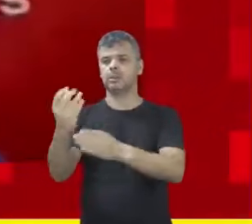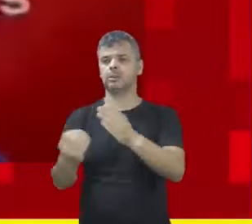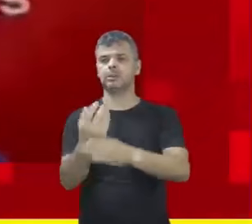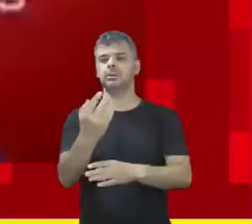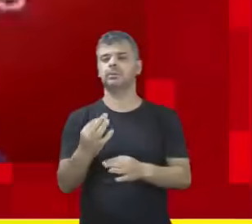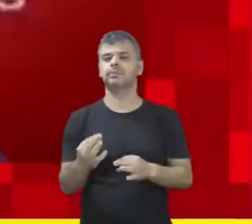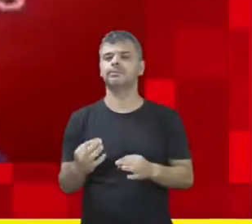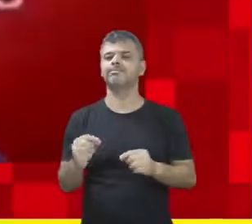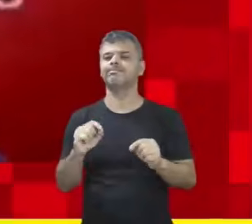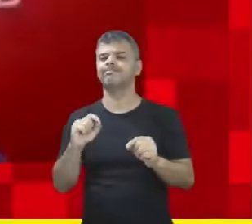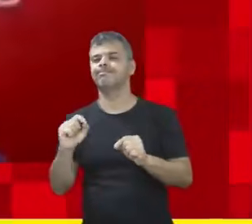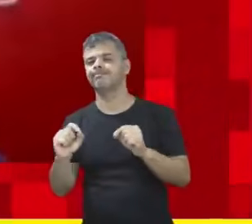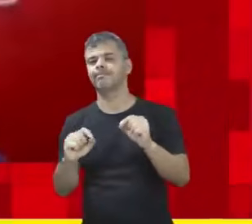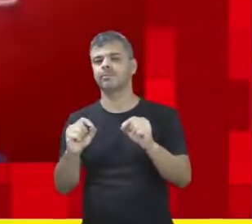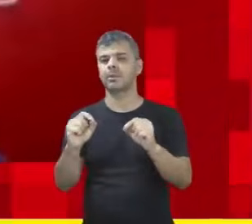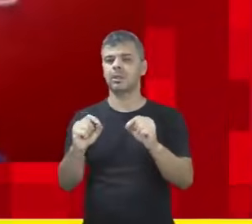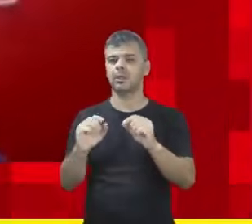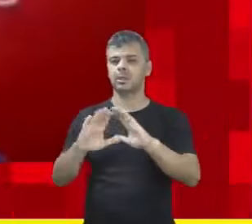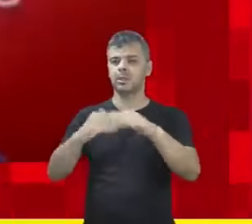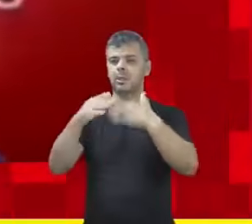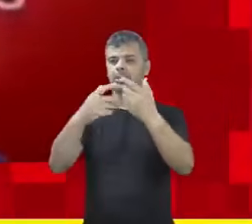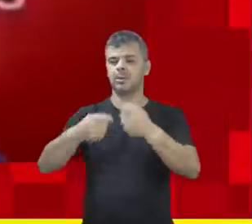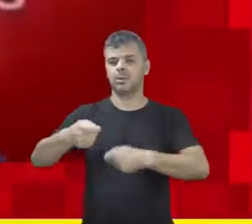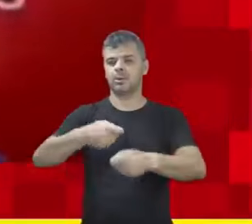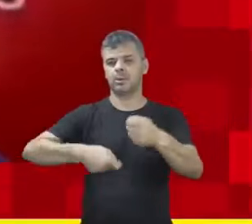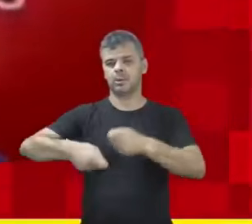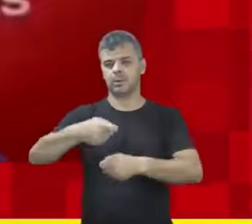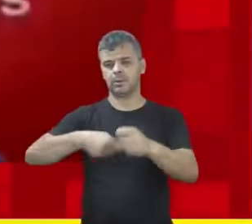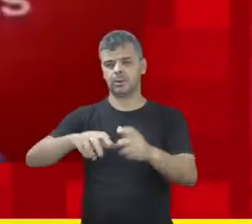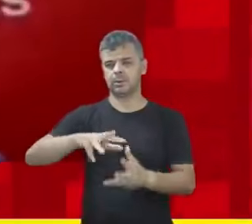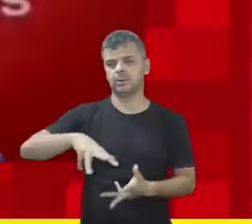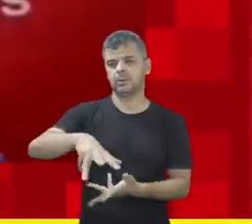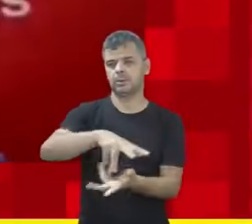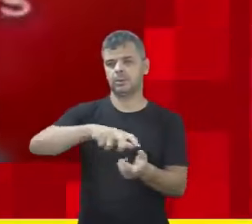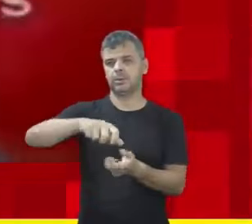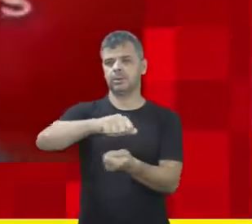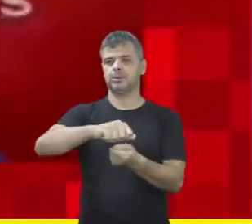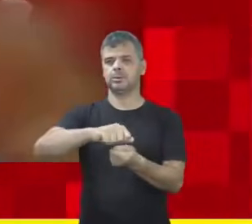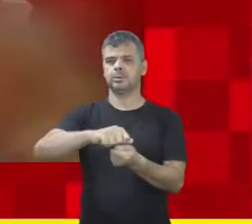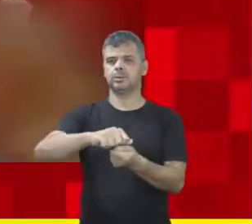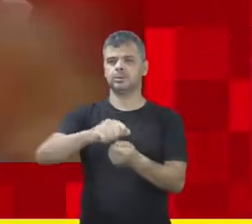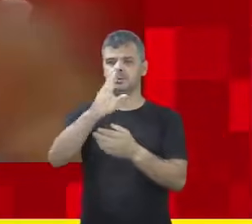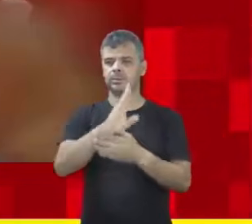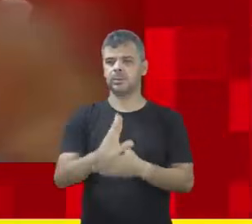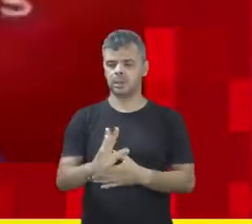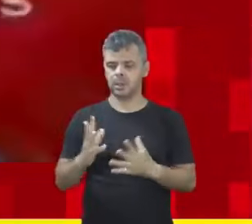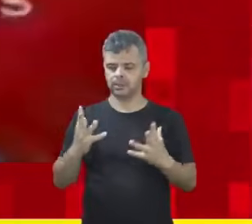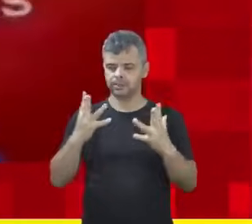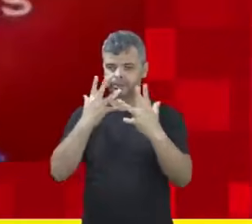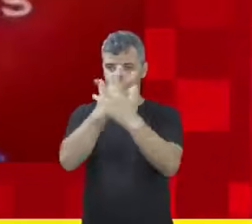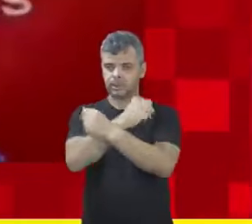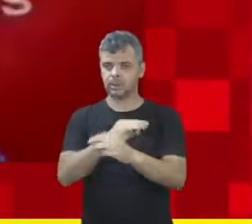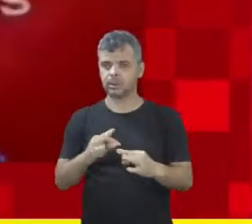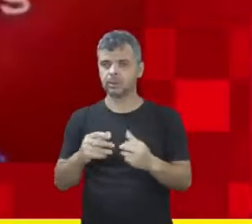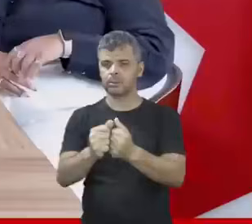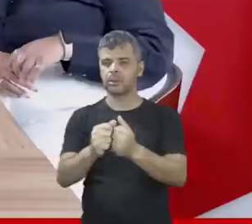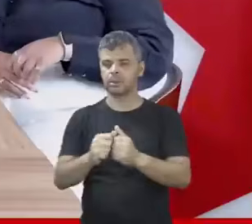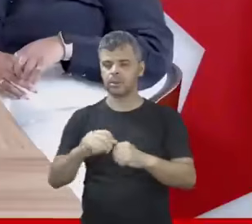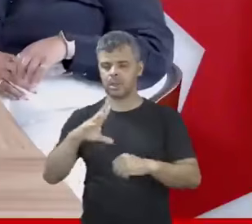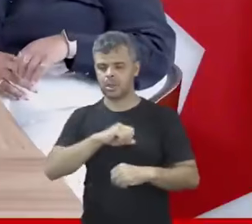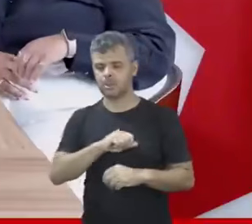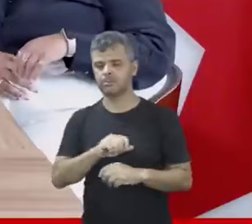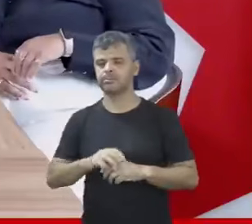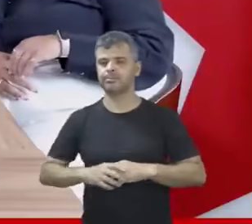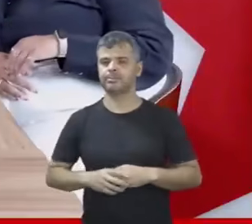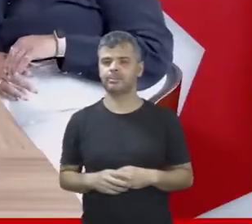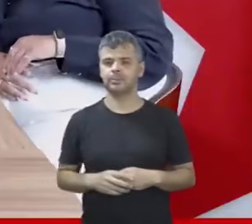todo esse desenvolvimento econômico sustentável para o nosso país, que é tão rico, que é tão bonito e que a gente ama tanto.